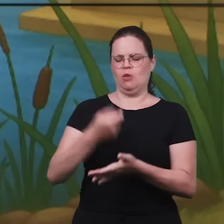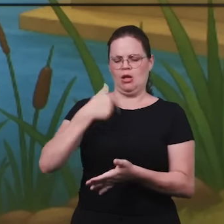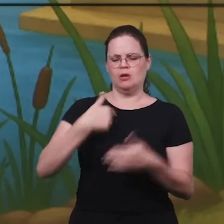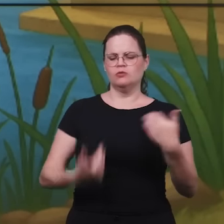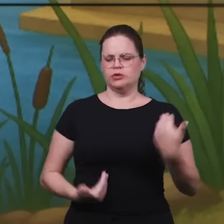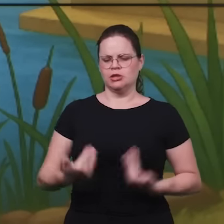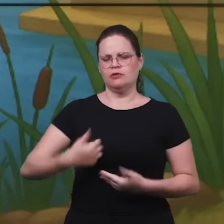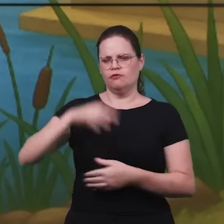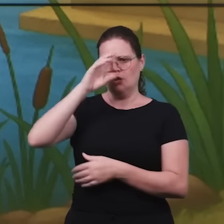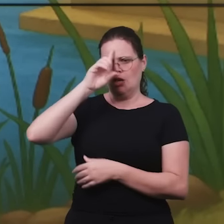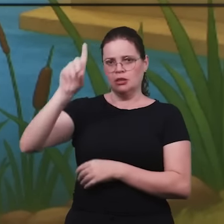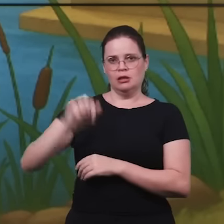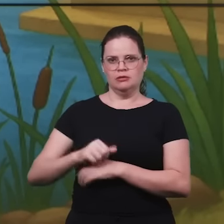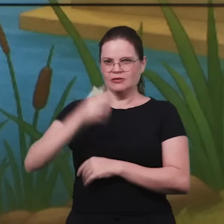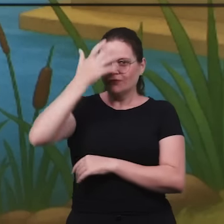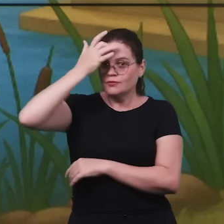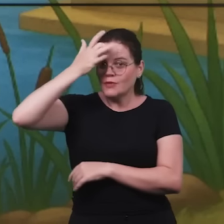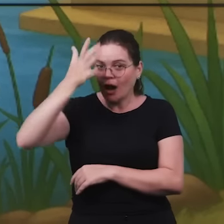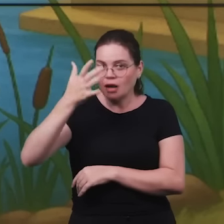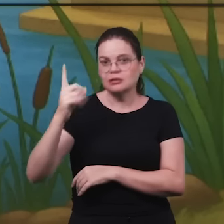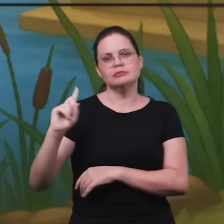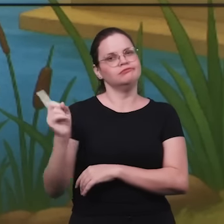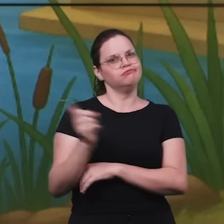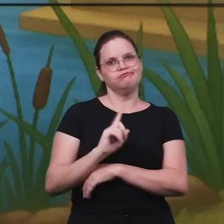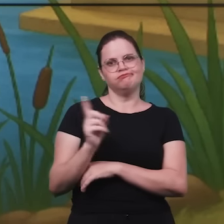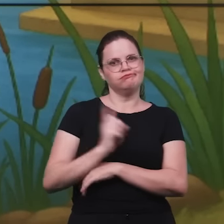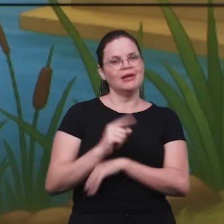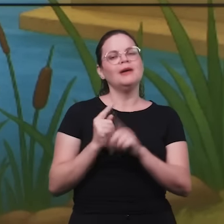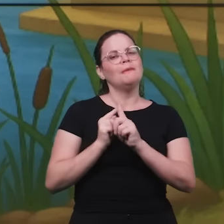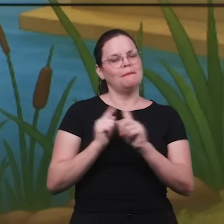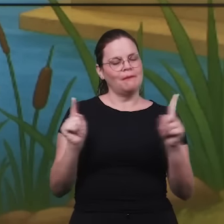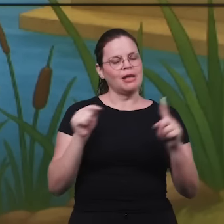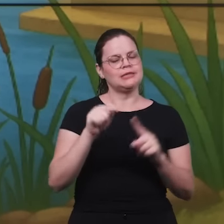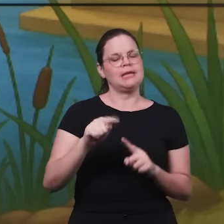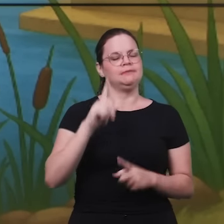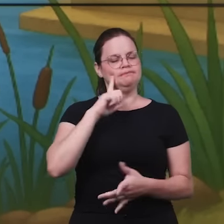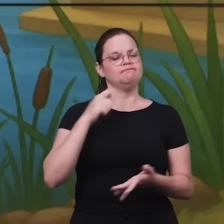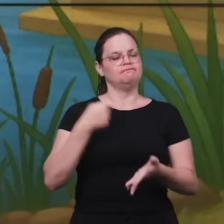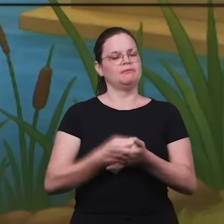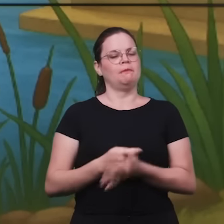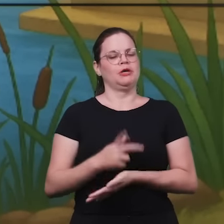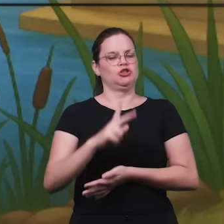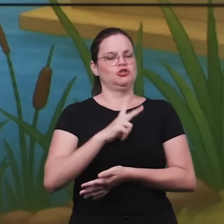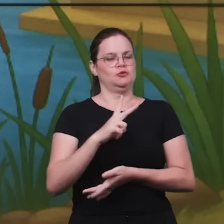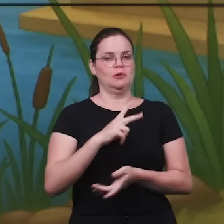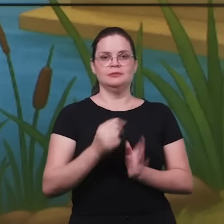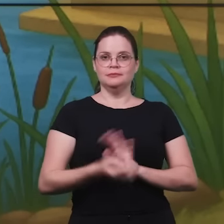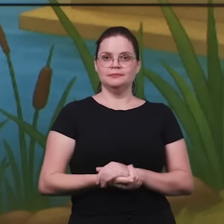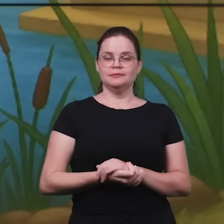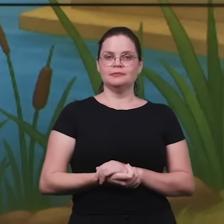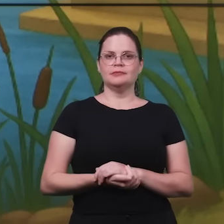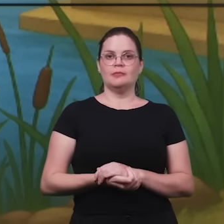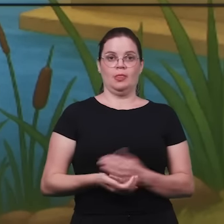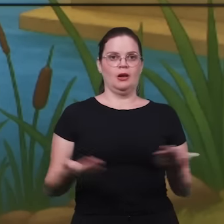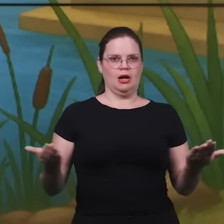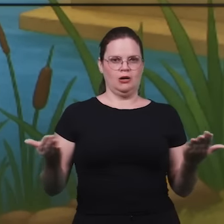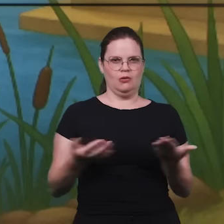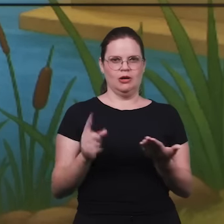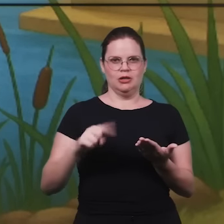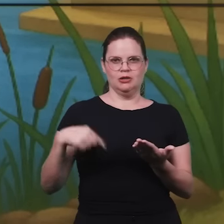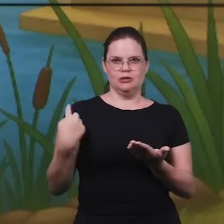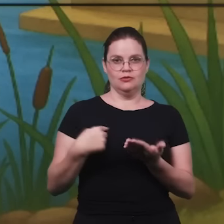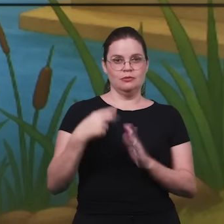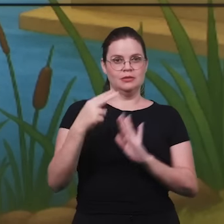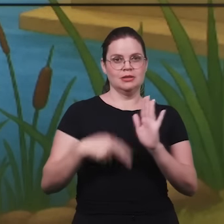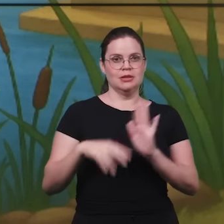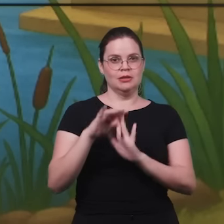naquele momento. E para iniciar a nossa aula, nós vamos ler a palavra do Senhor, que nas nossas